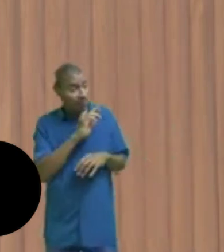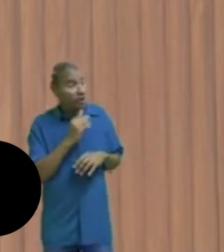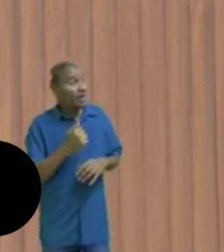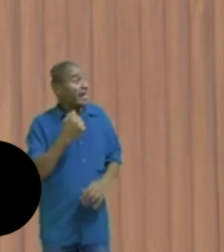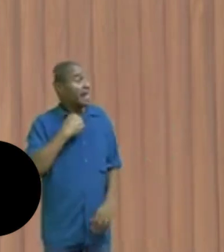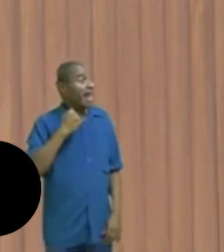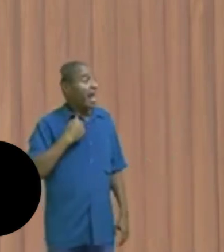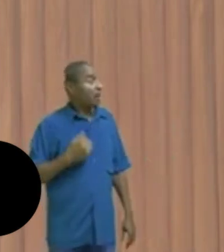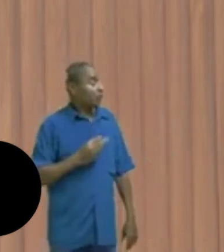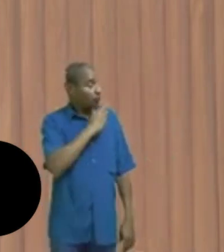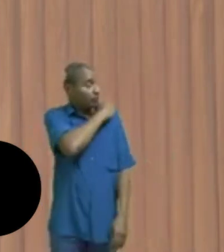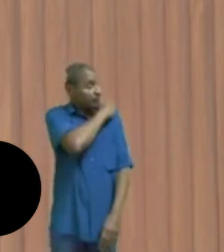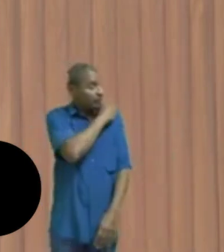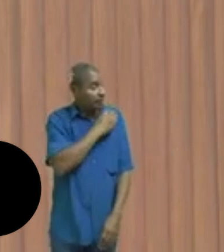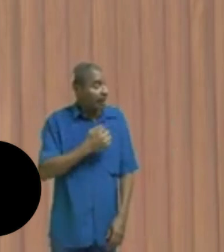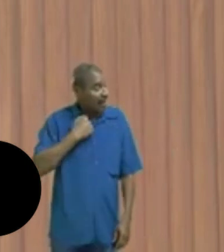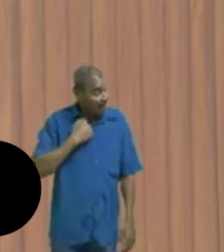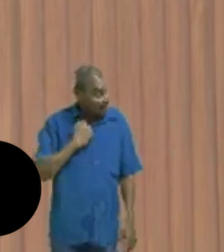Cristo.